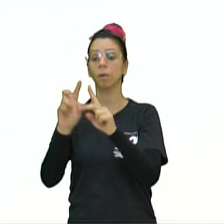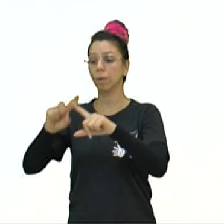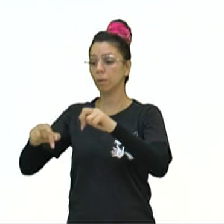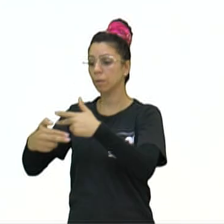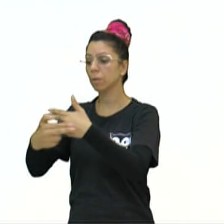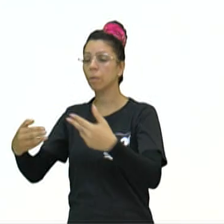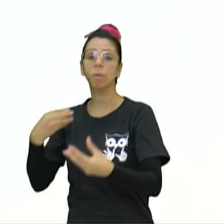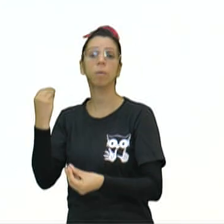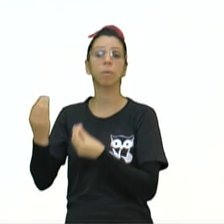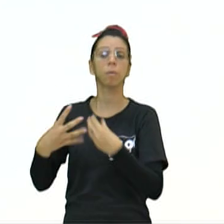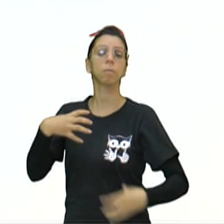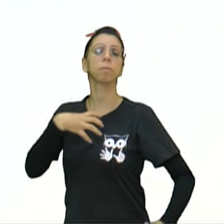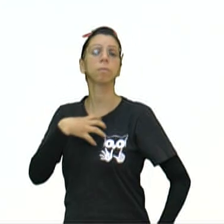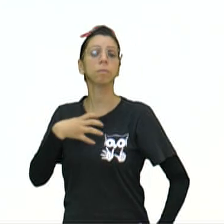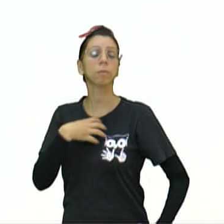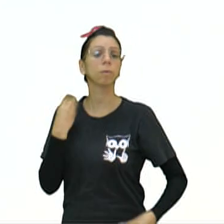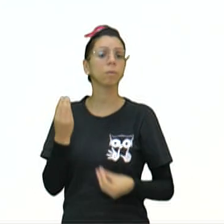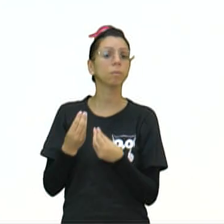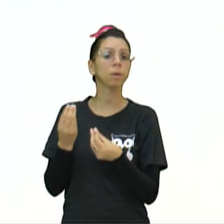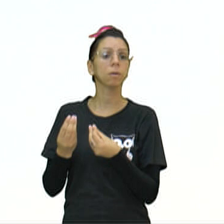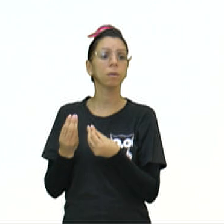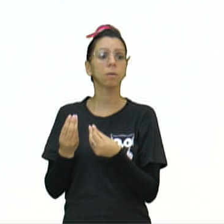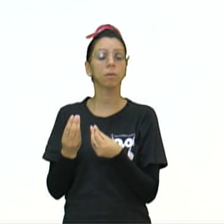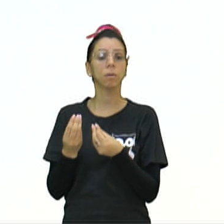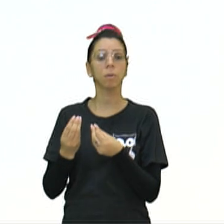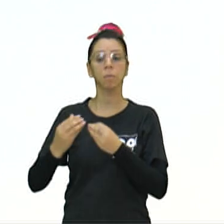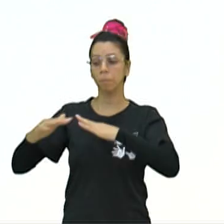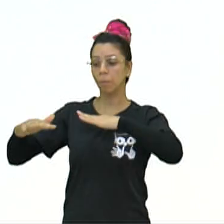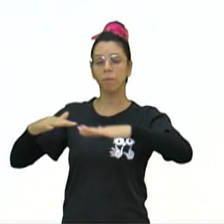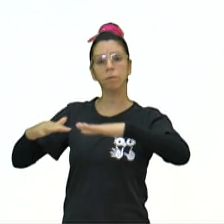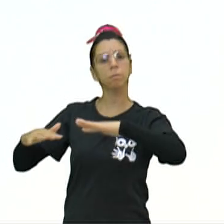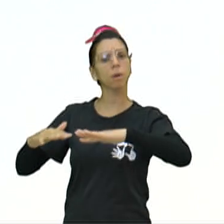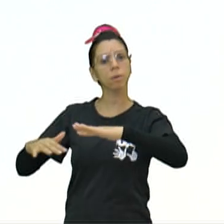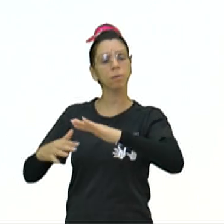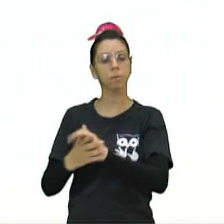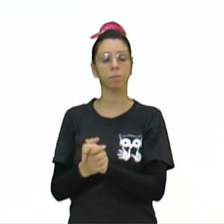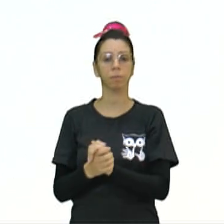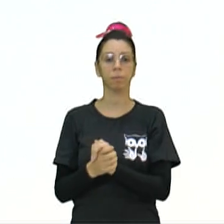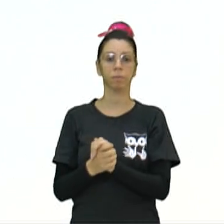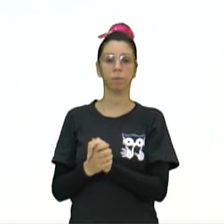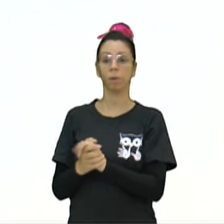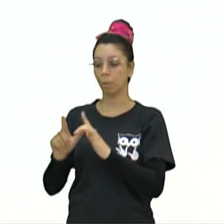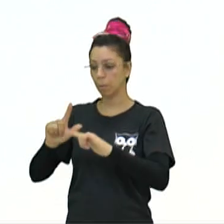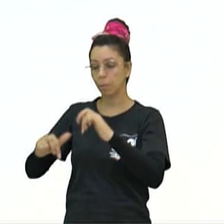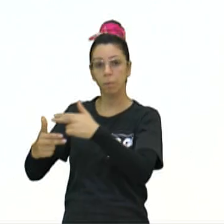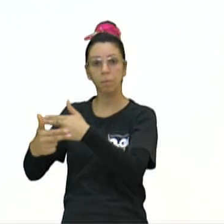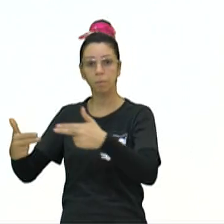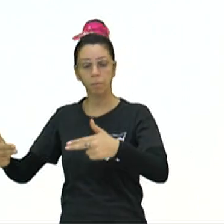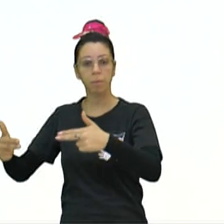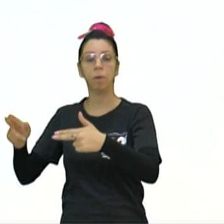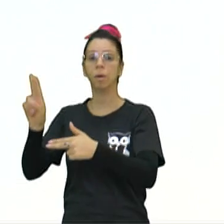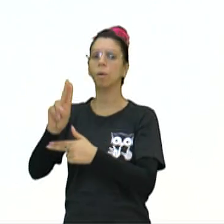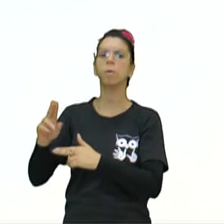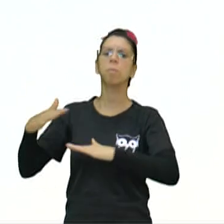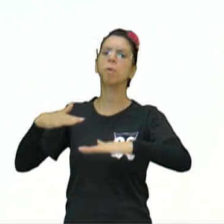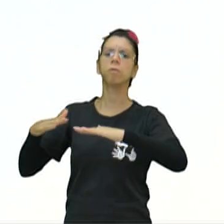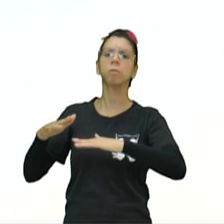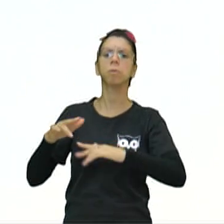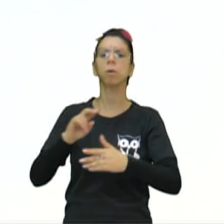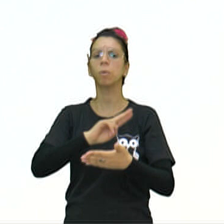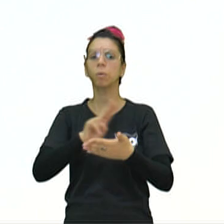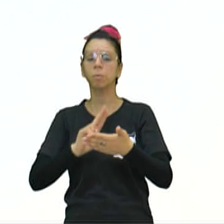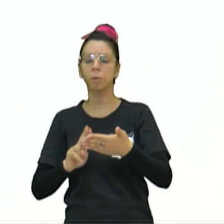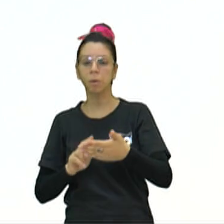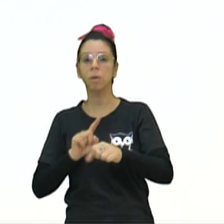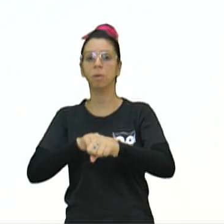de que maneira devem ser realizados os movimentos? Então, dentro do aparelho é realizado alguns movimentos. Quais são esses? Temos